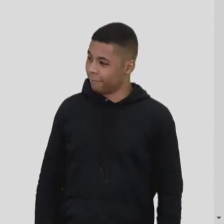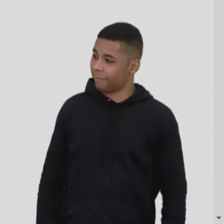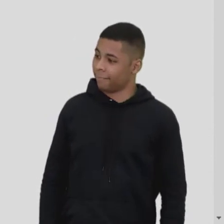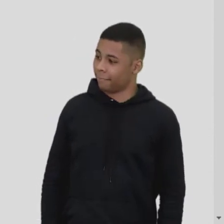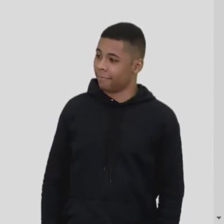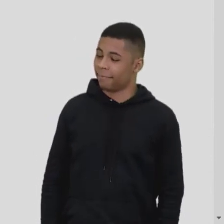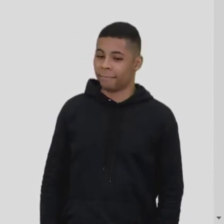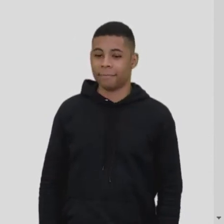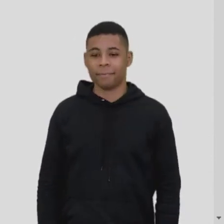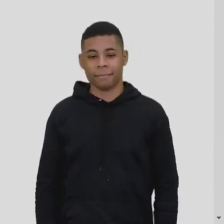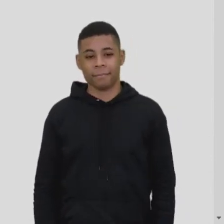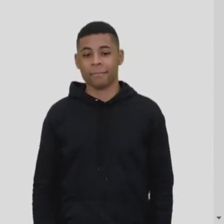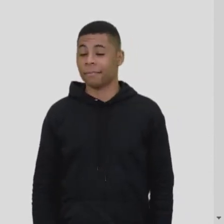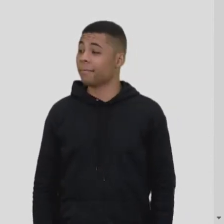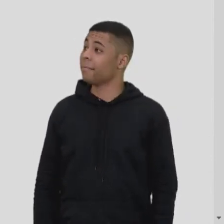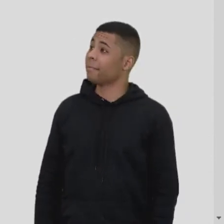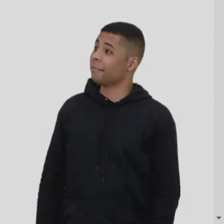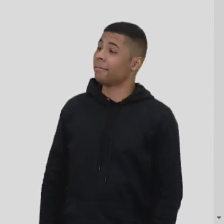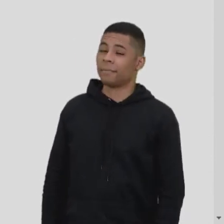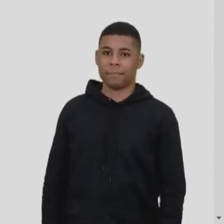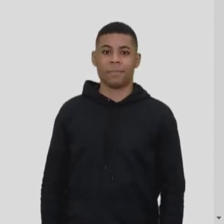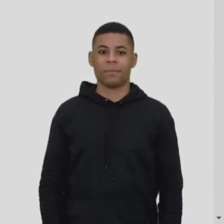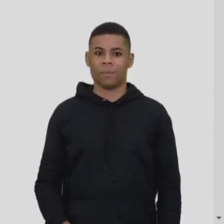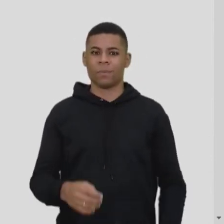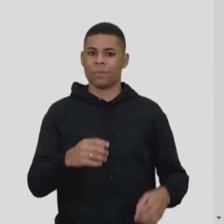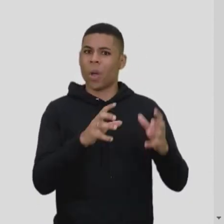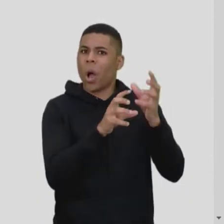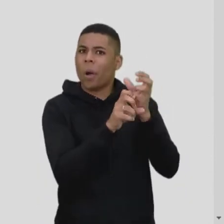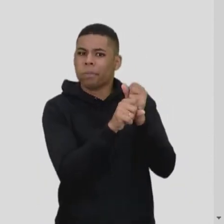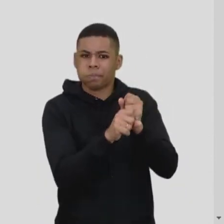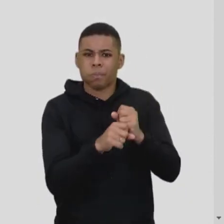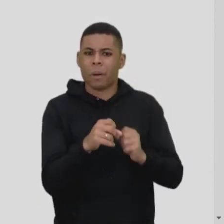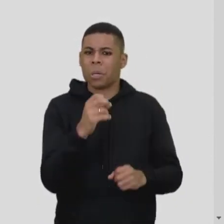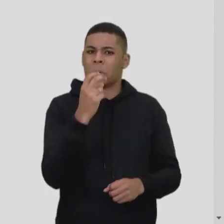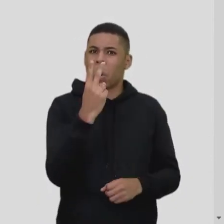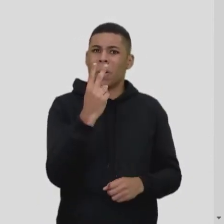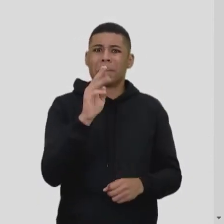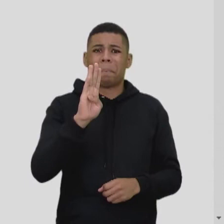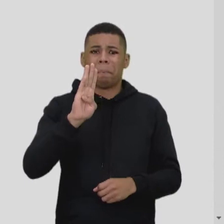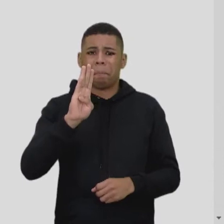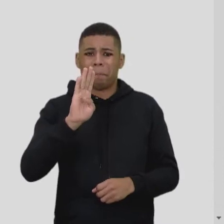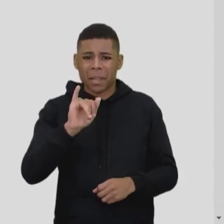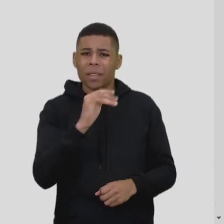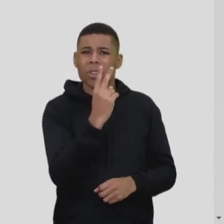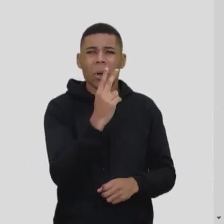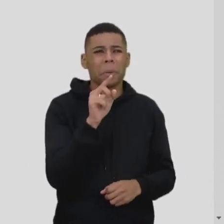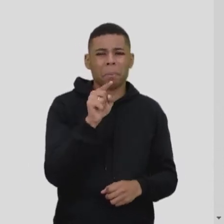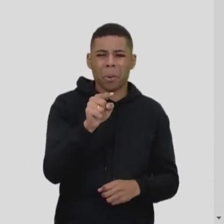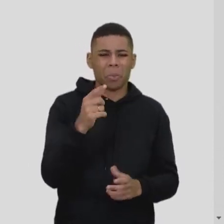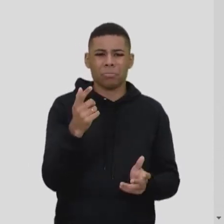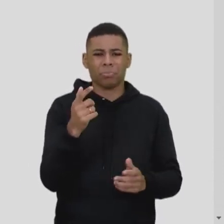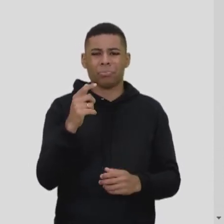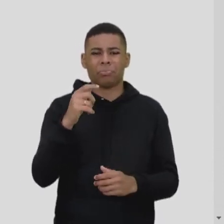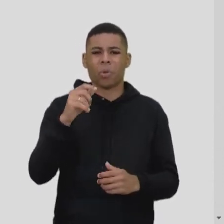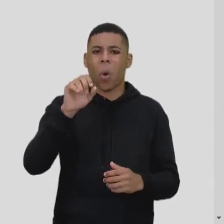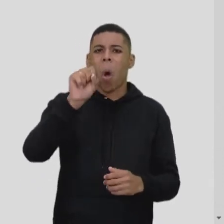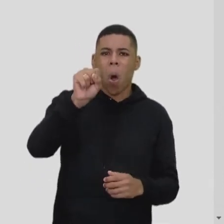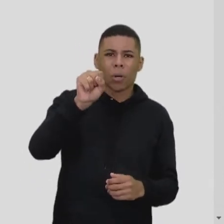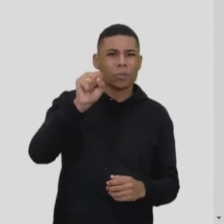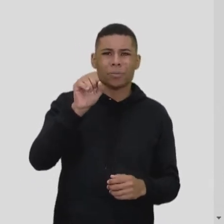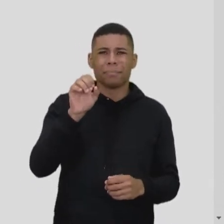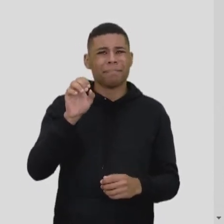2 bilhões, né, e 805, quase 2 bilhões e 860 milhões de pessoas só nesses dois países, por isso